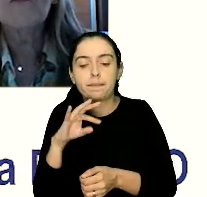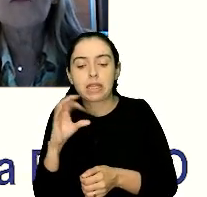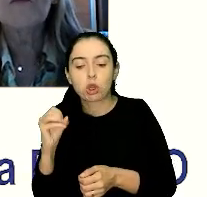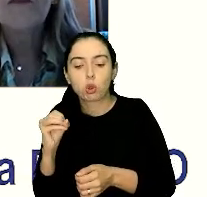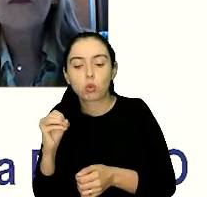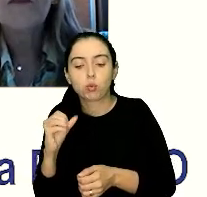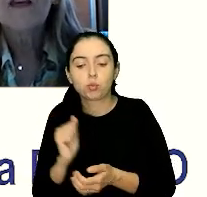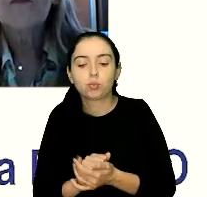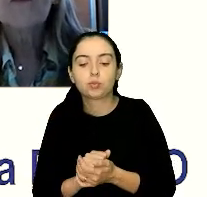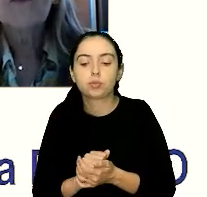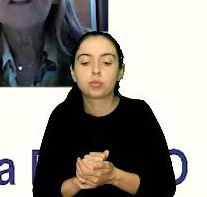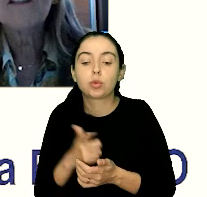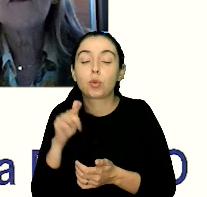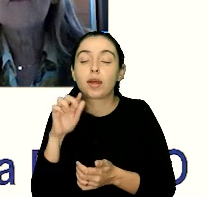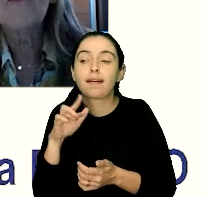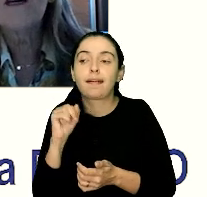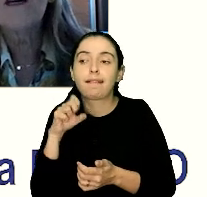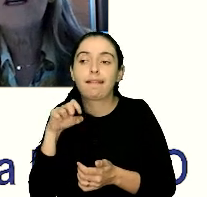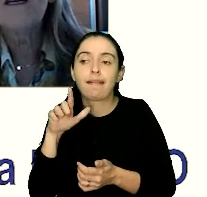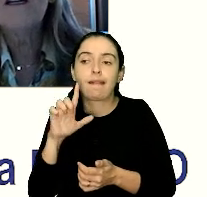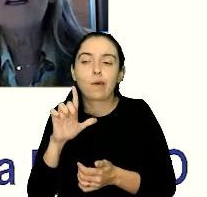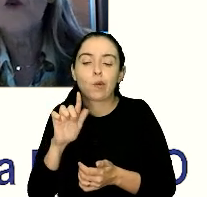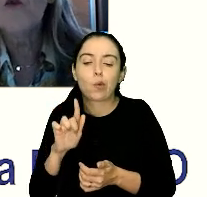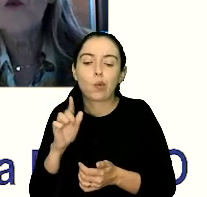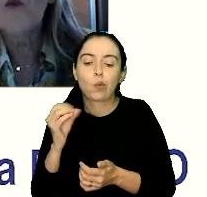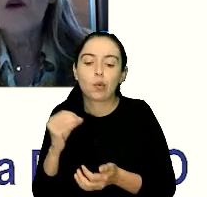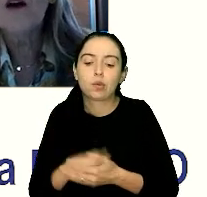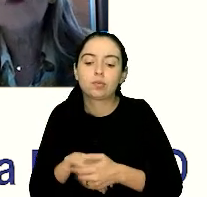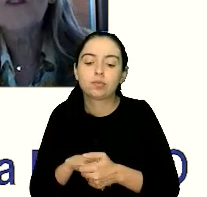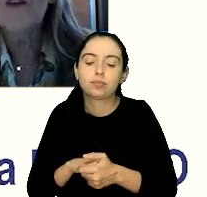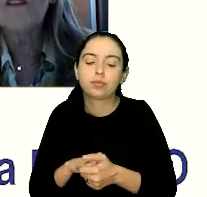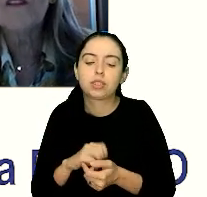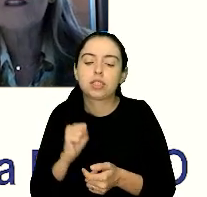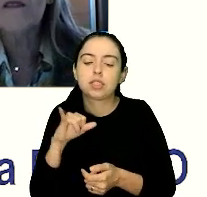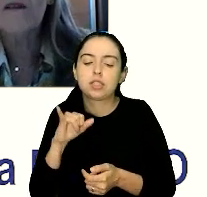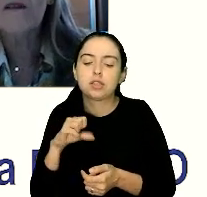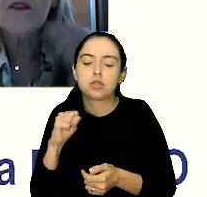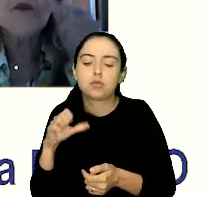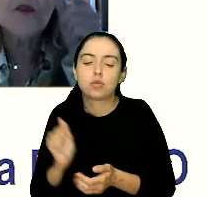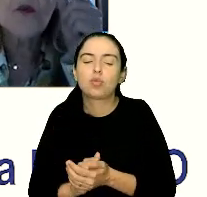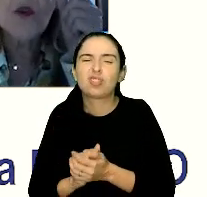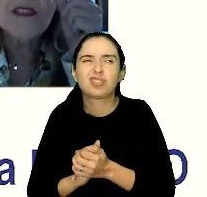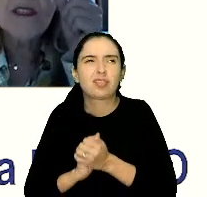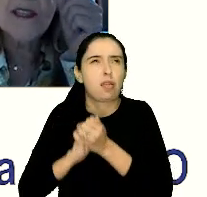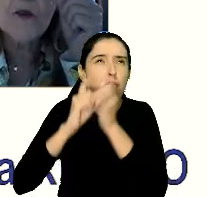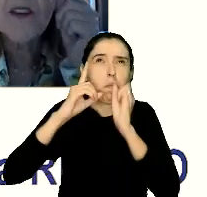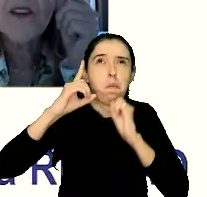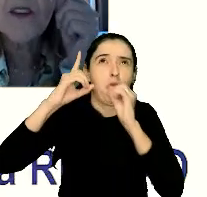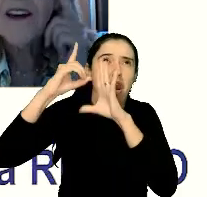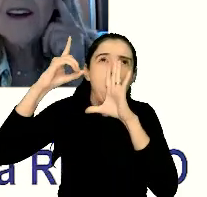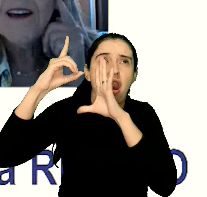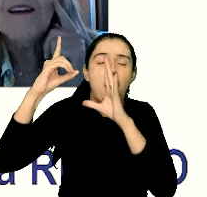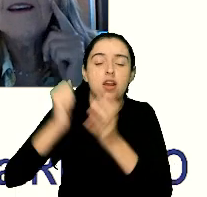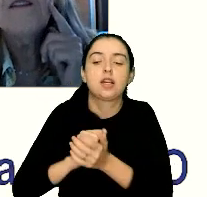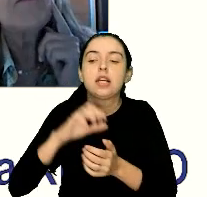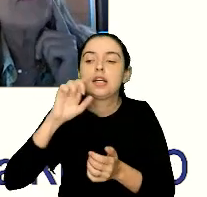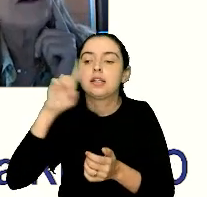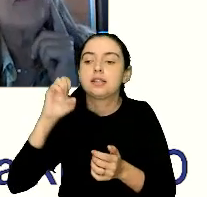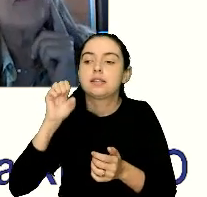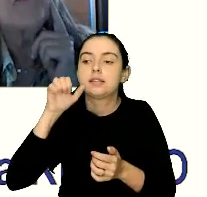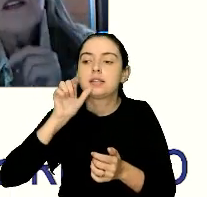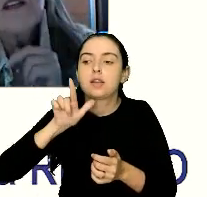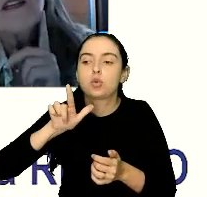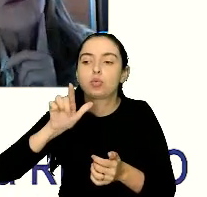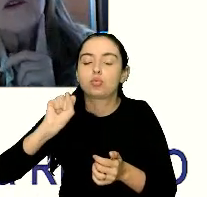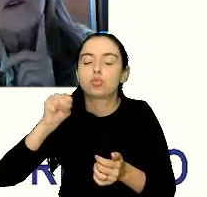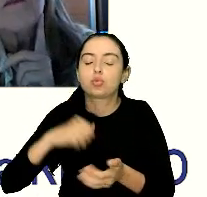mito grego. O Sísifo, ele irritou aos deuses, né? Sobretudo a Zeus, e